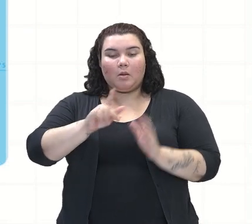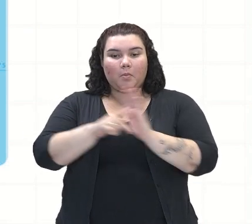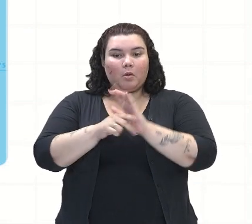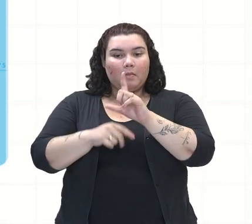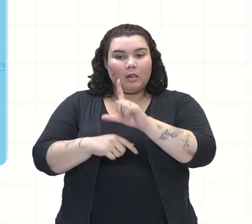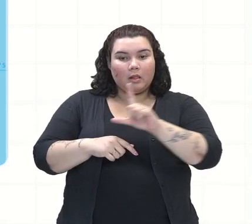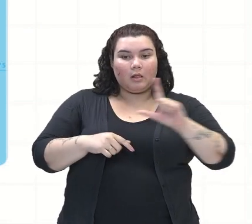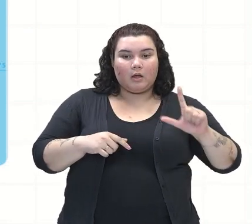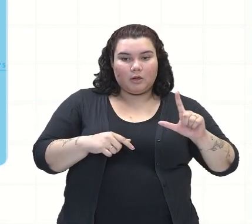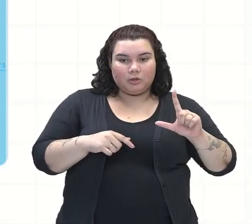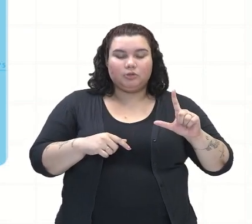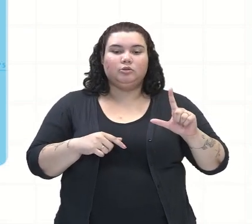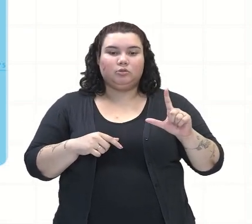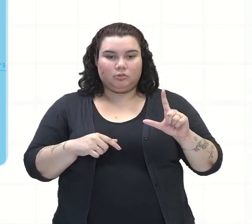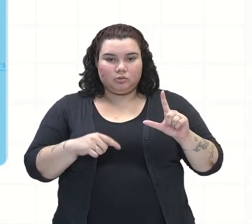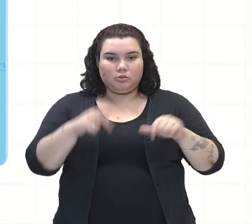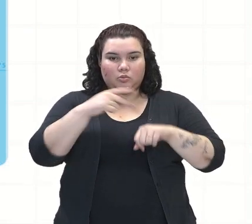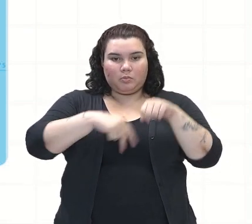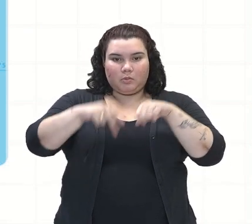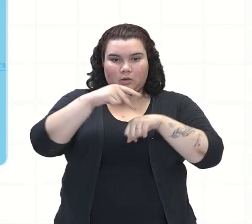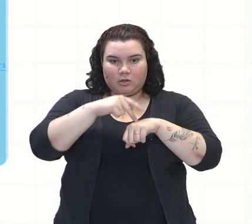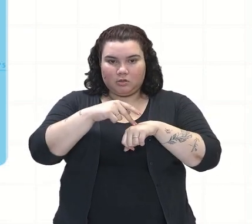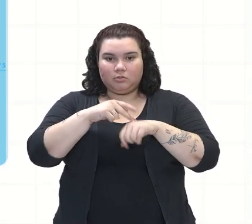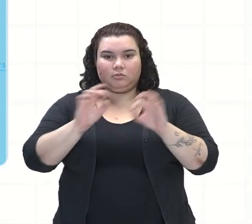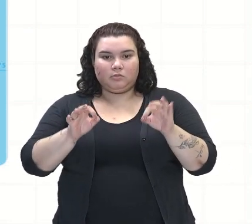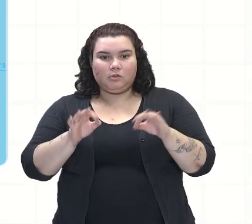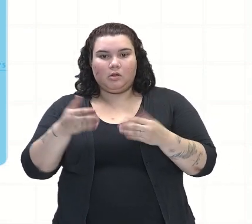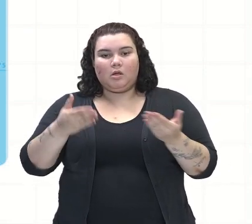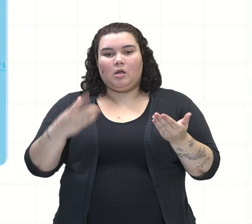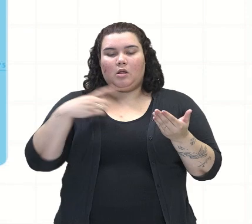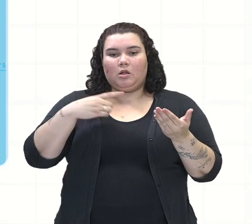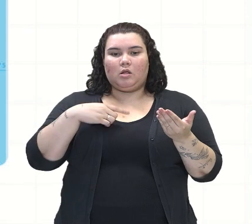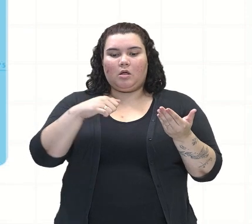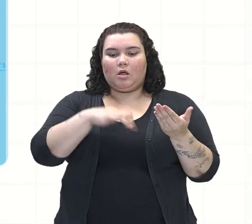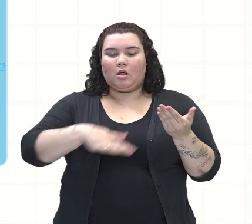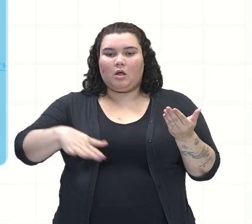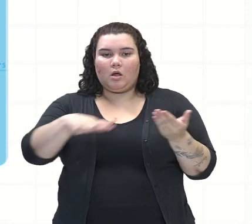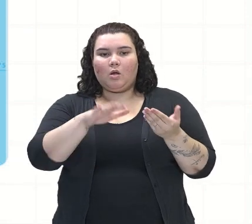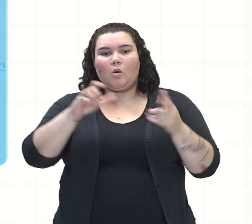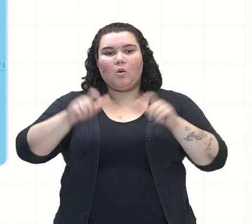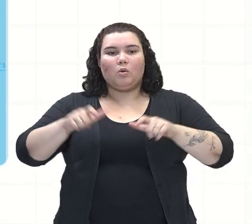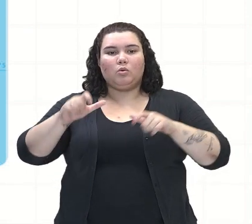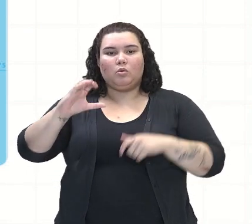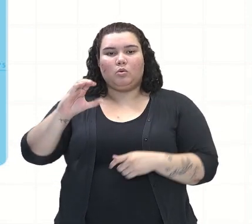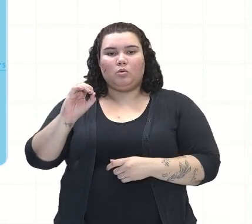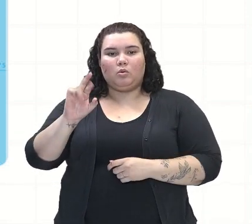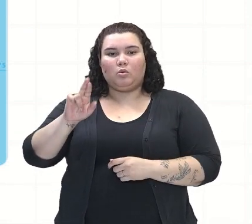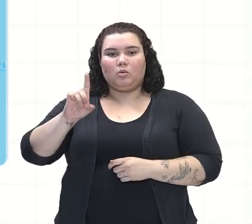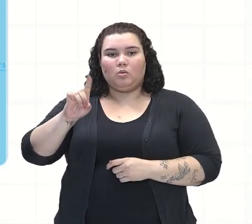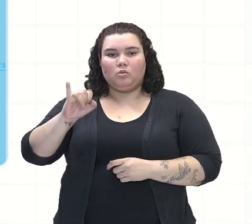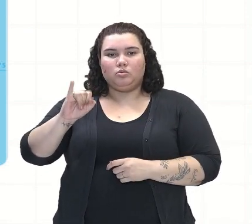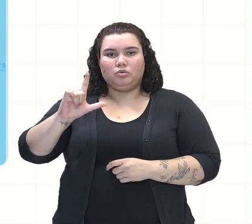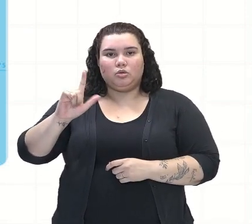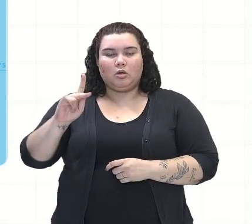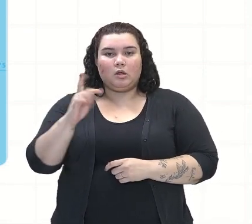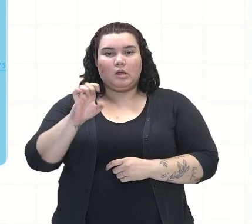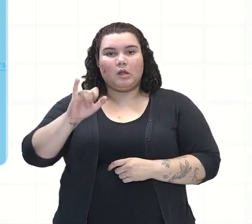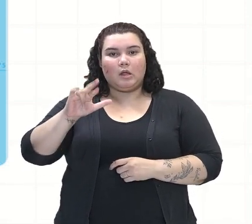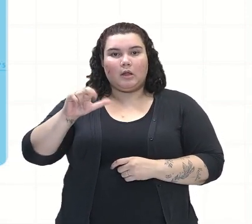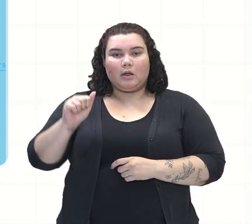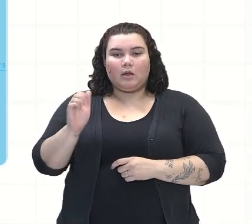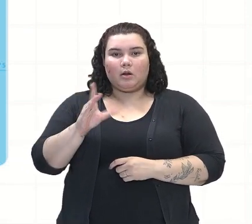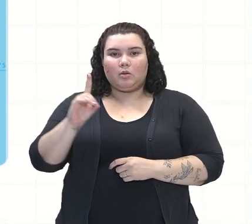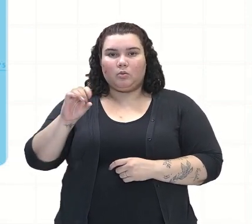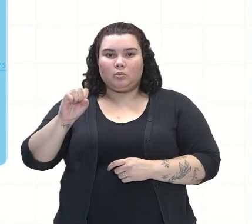Chile, a parte que está colada com a Argentina, é uma área onde fica a Cordilheira dos Andes. Então é uma área montanhosa, tem menos gente